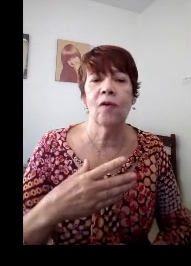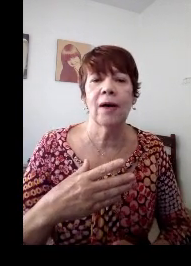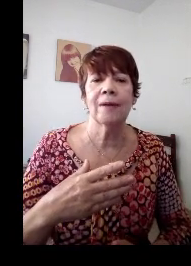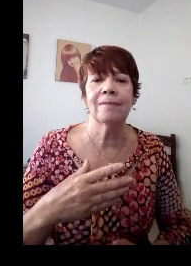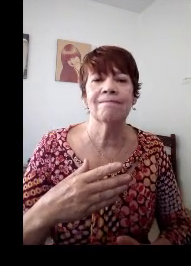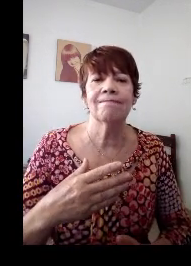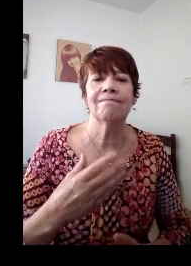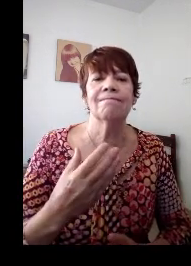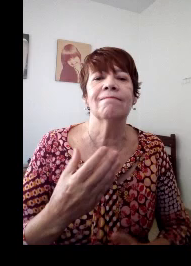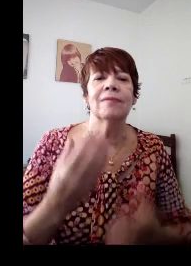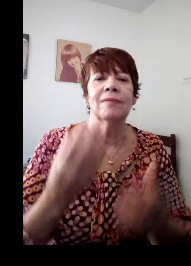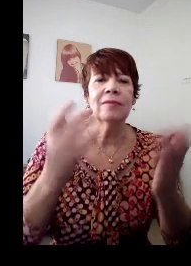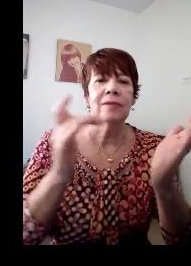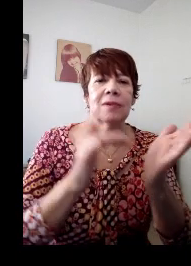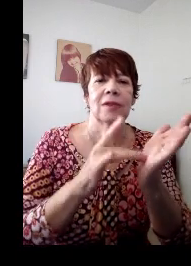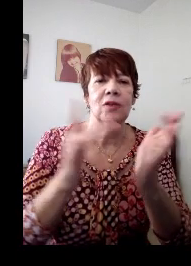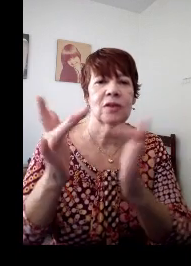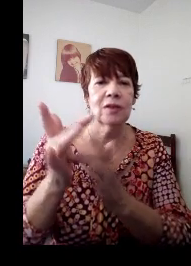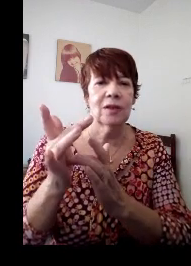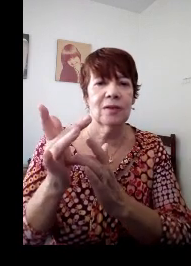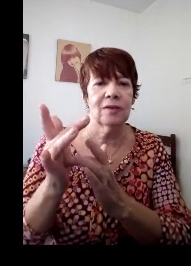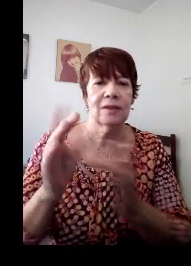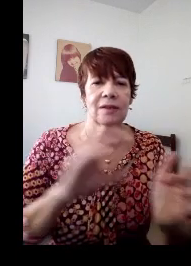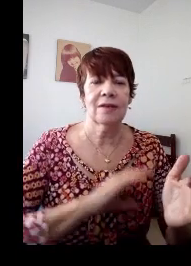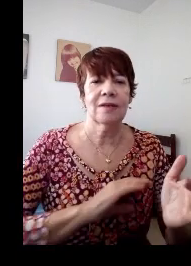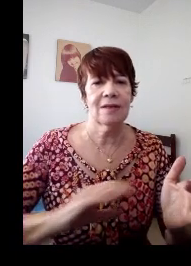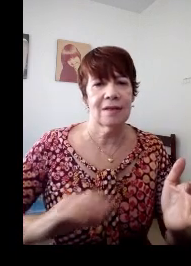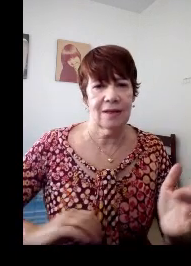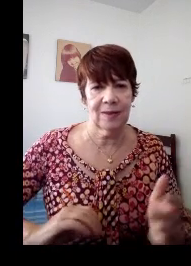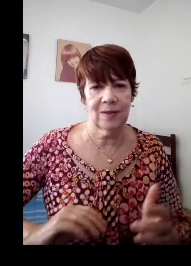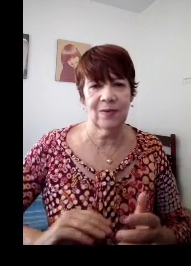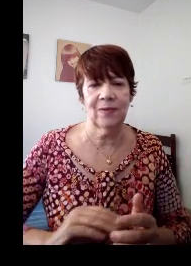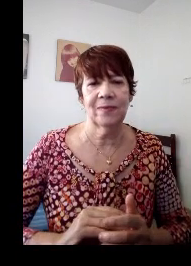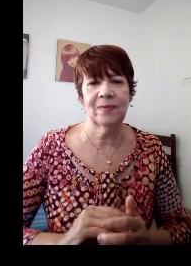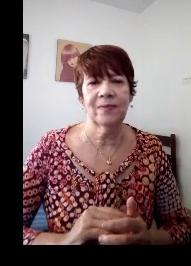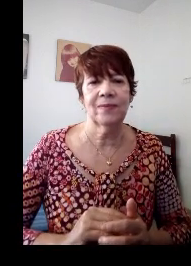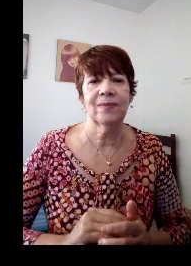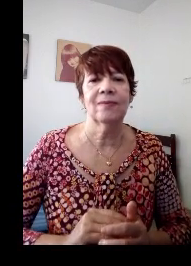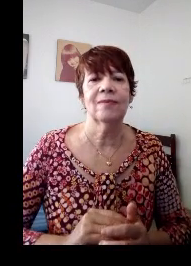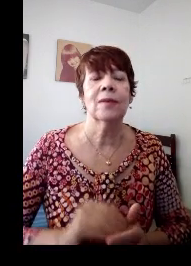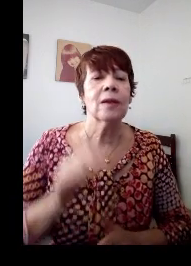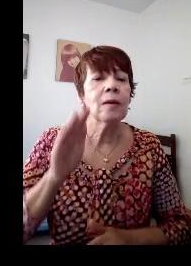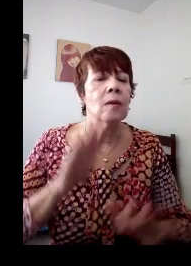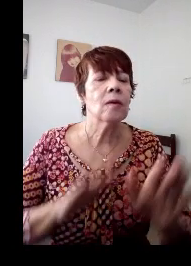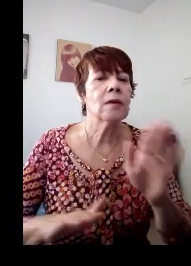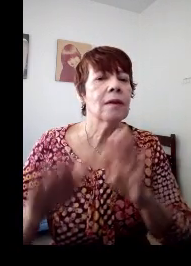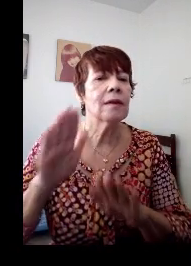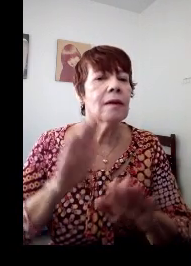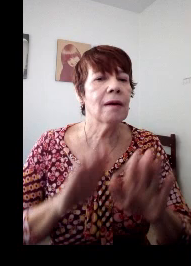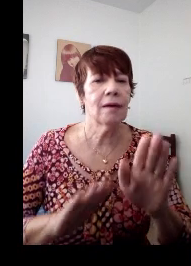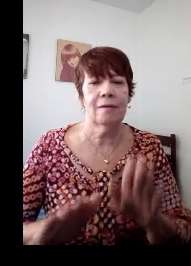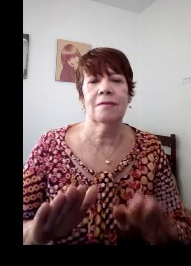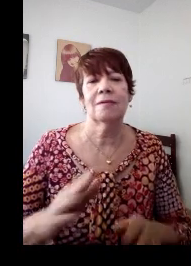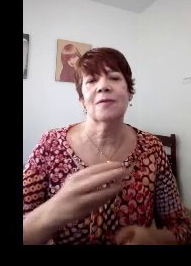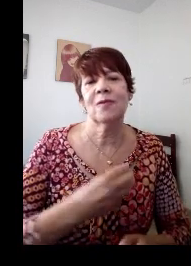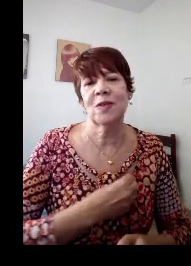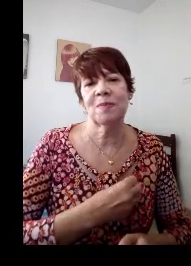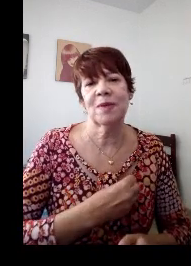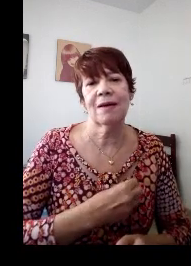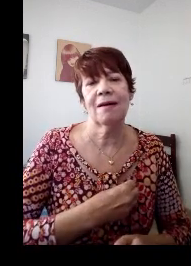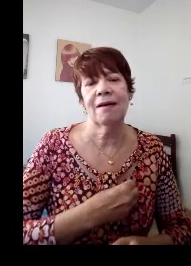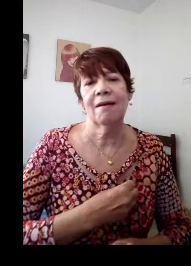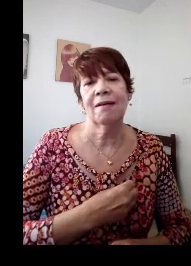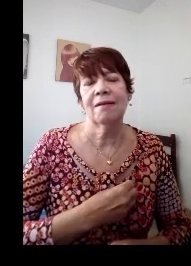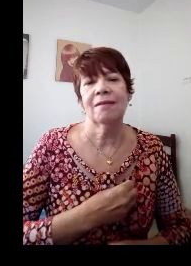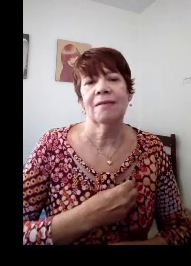nova em Cristo Jesus. Então, nada de ficar pecando